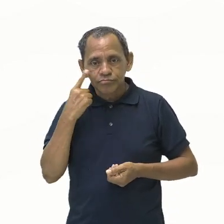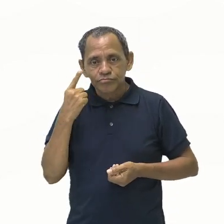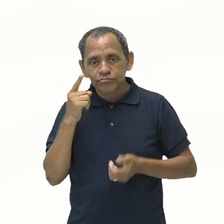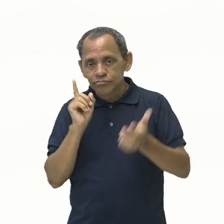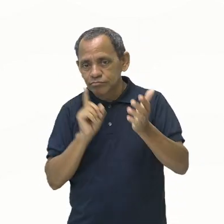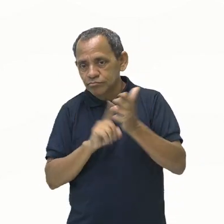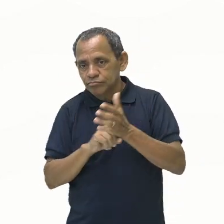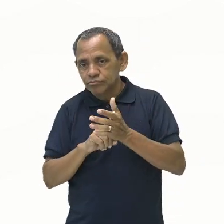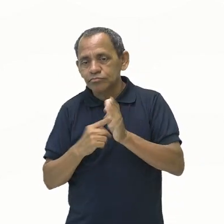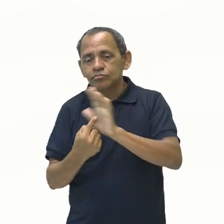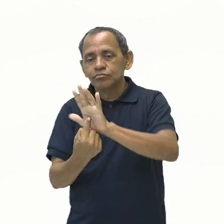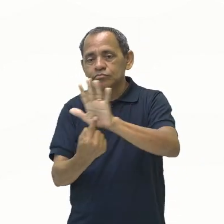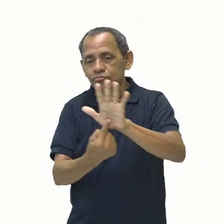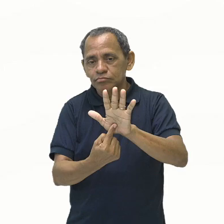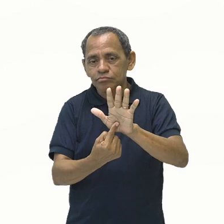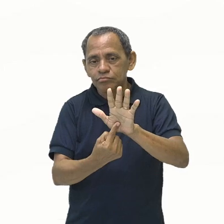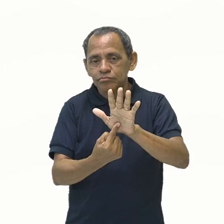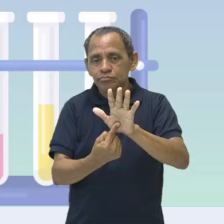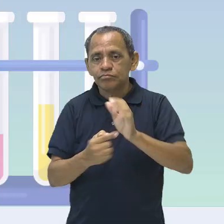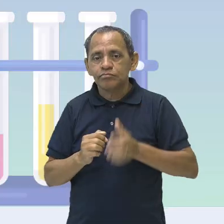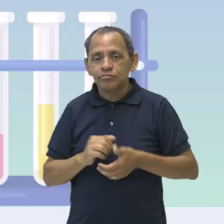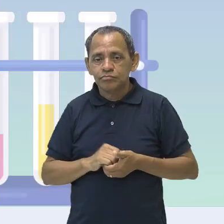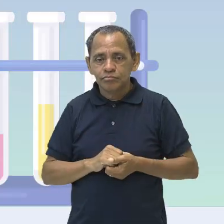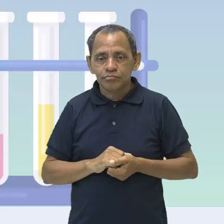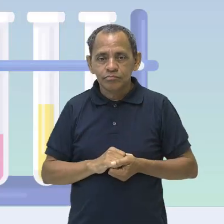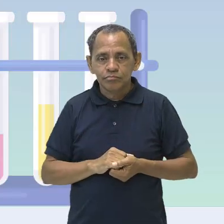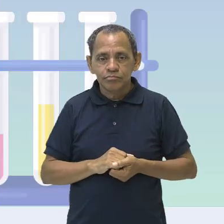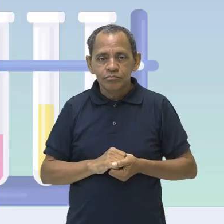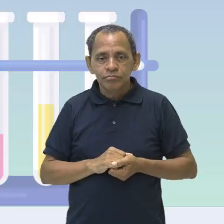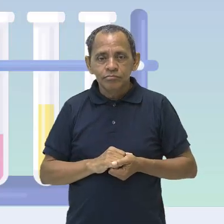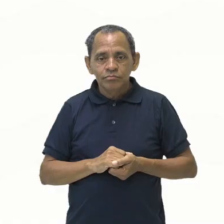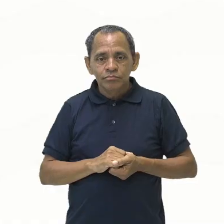trouxe para vocês. Fique de olho.